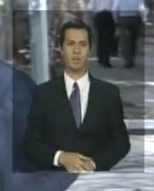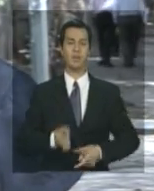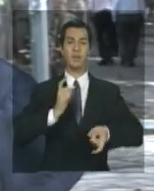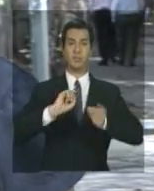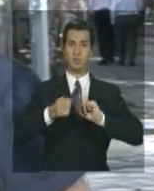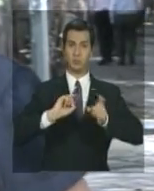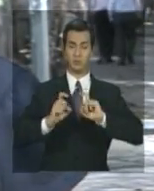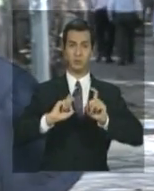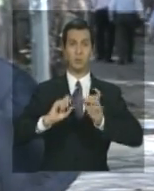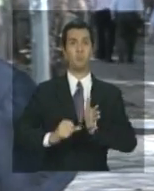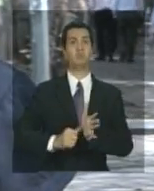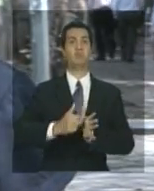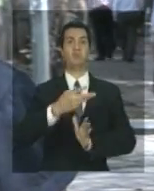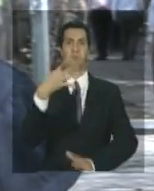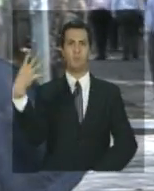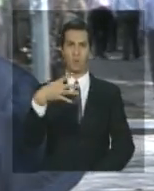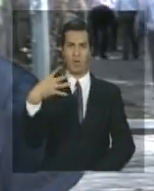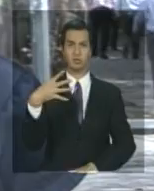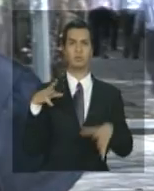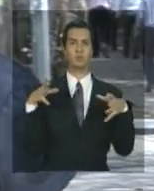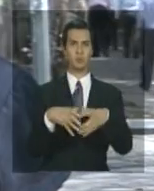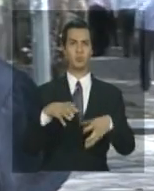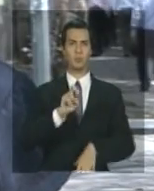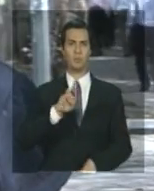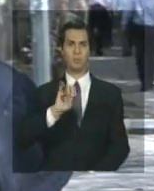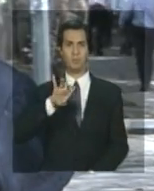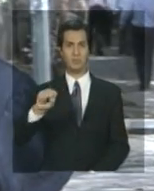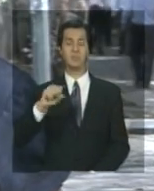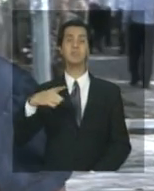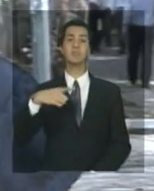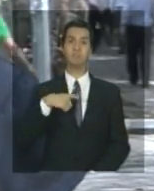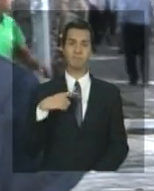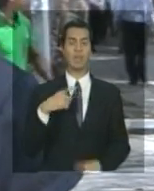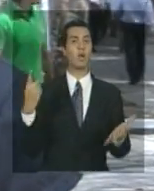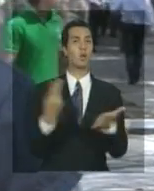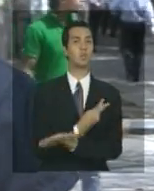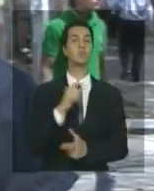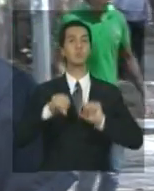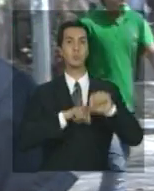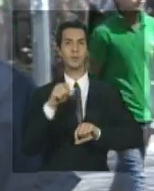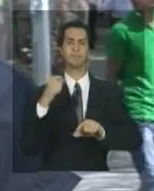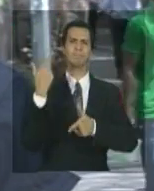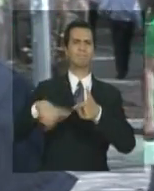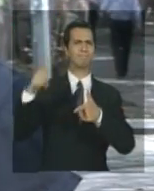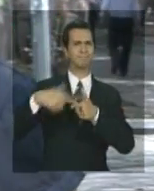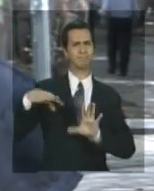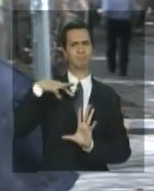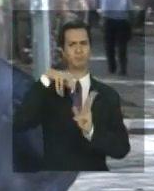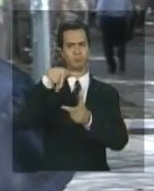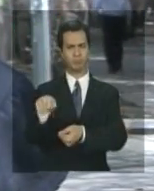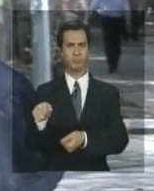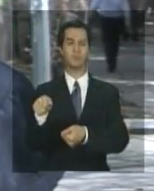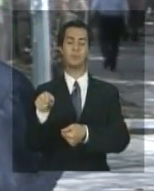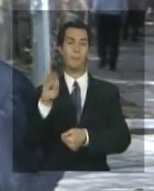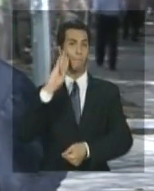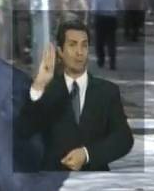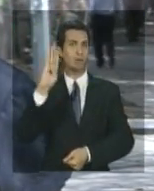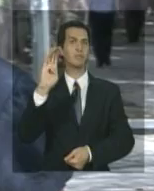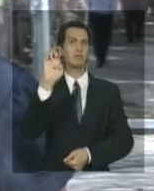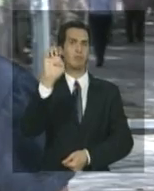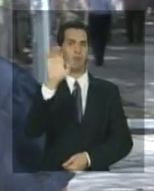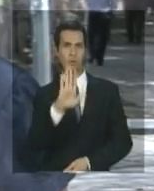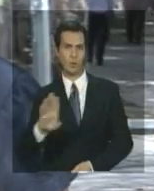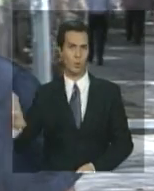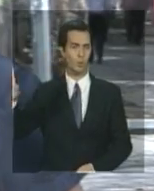realizada aqui na Índia, ocorre num momento delicado para a economia global, principalmente por causa do agravamento da crise vivida pelos países da zona do